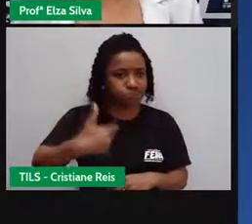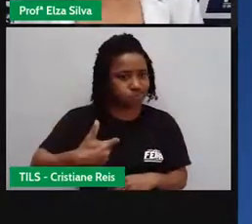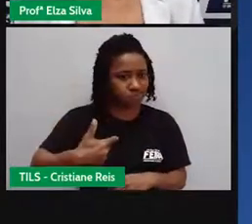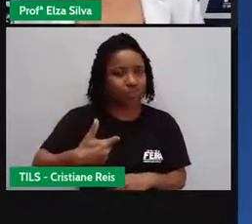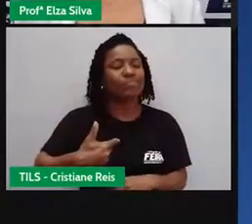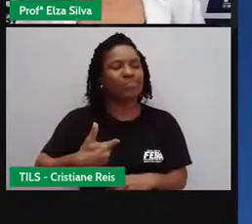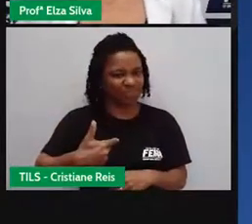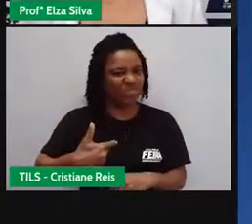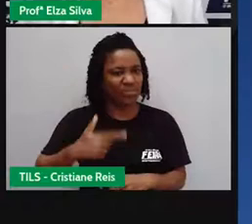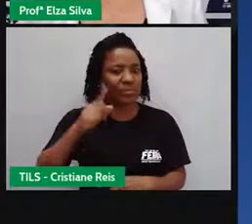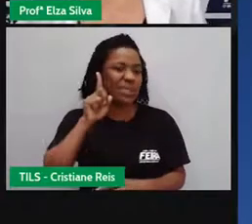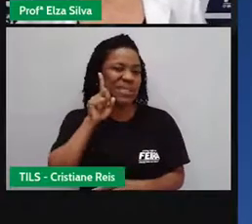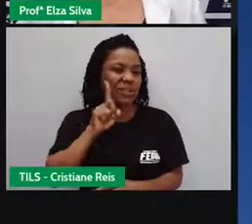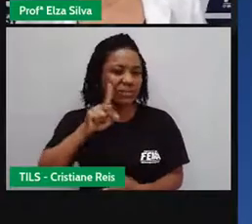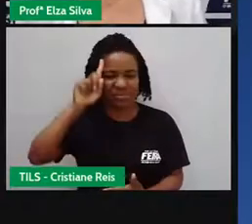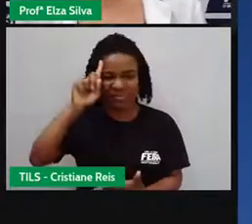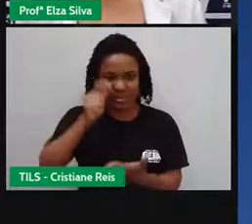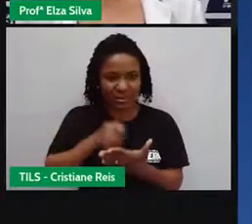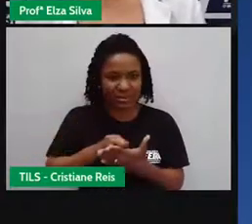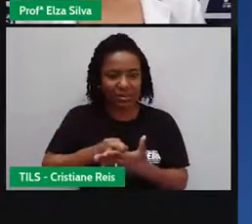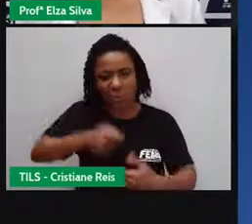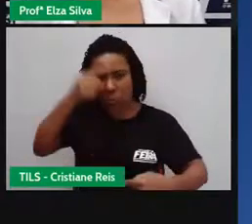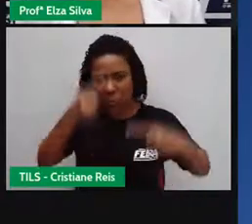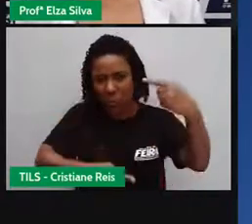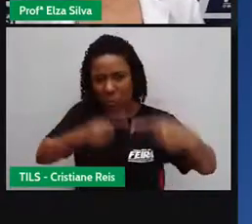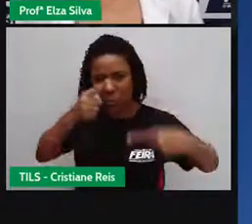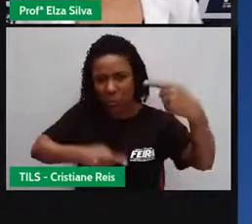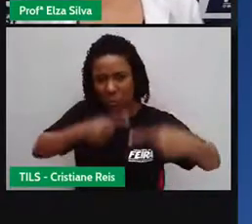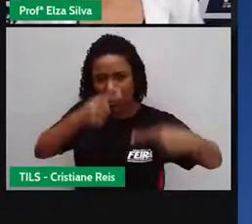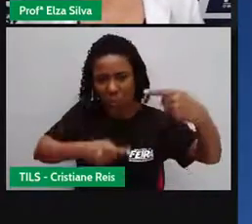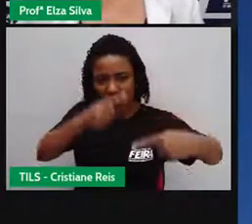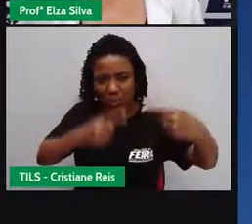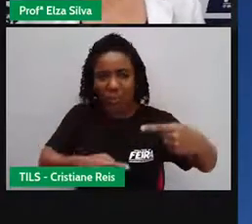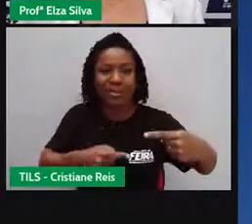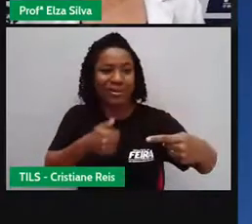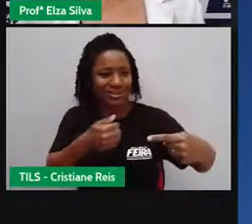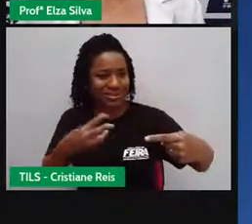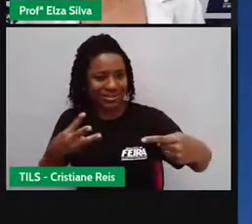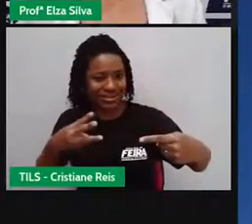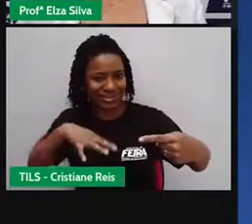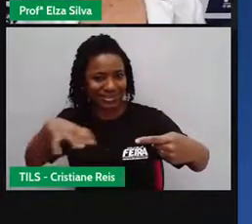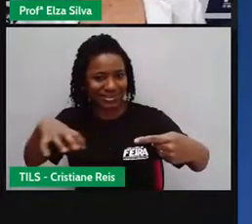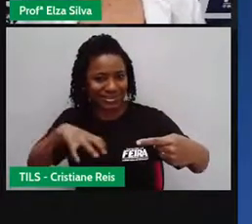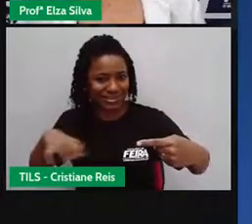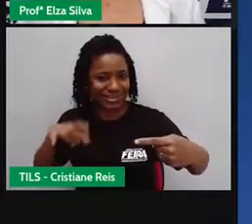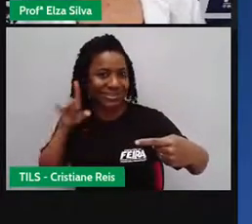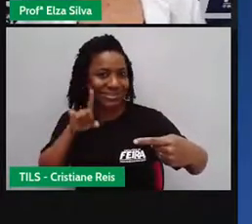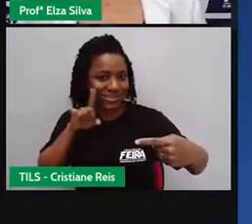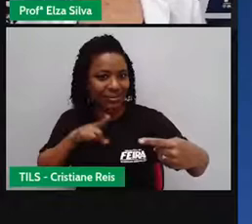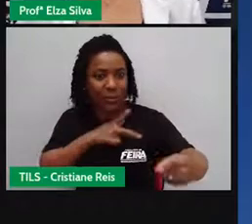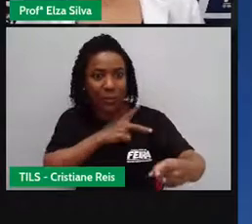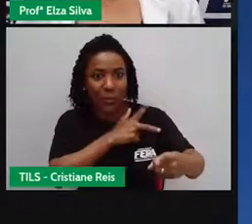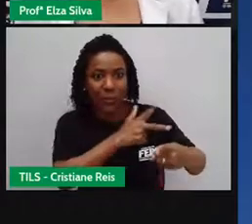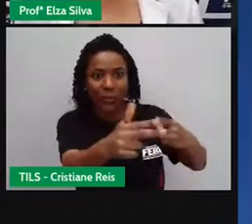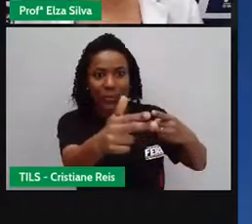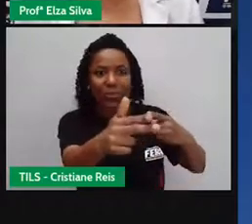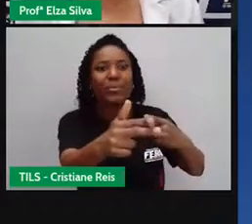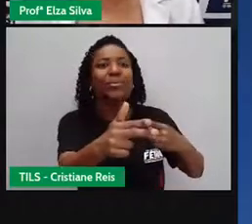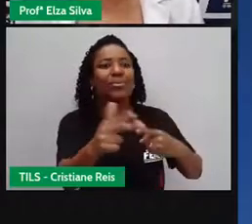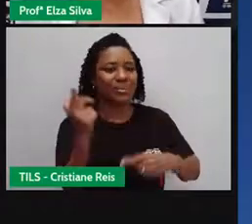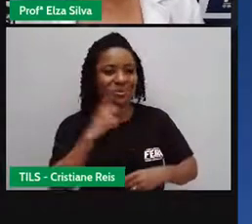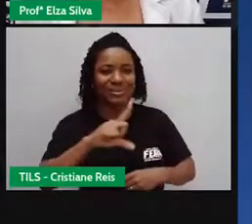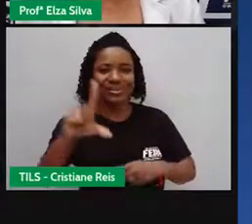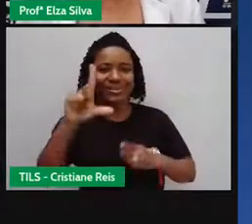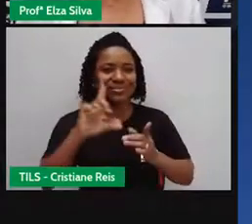colônias, culminou na independência. Por isso que 4 de julho é também uma data muito